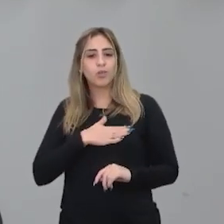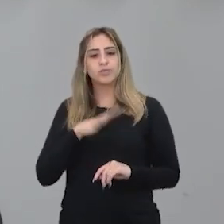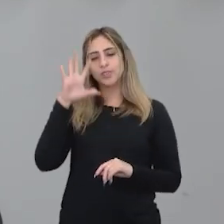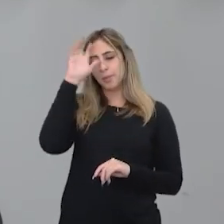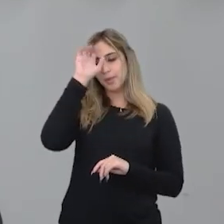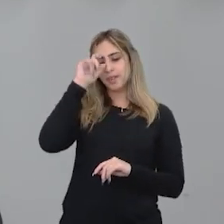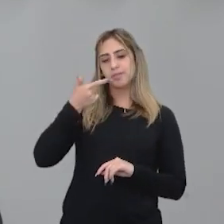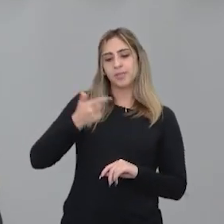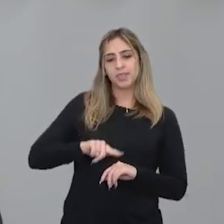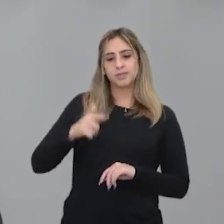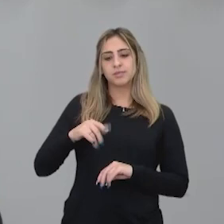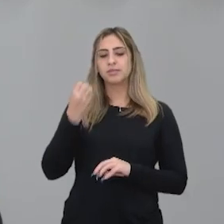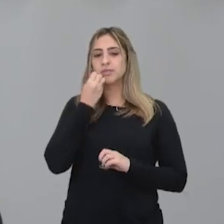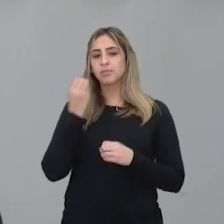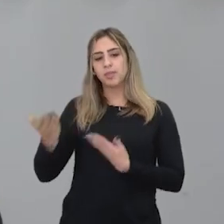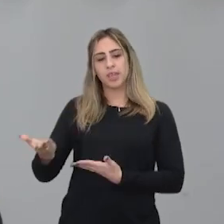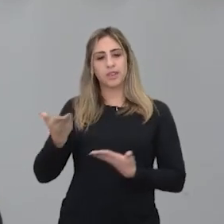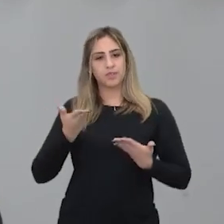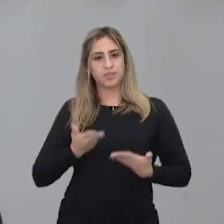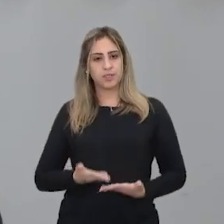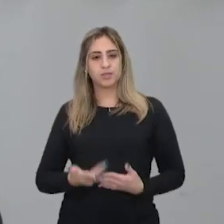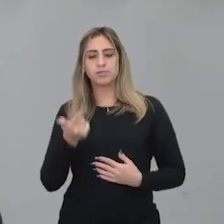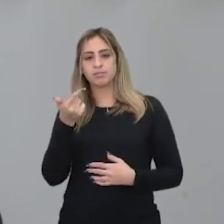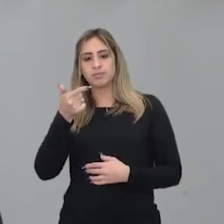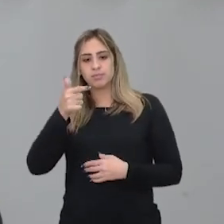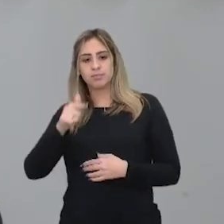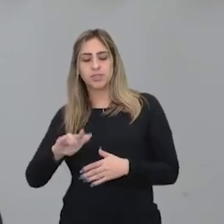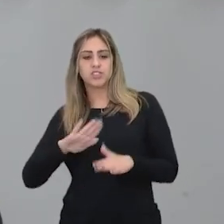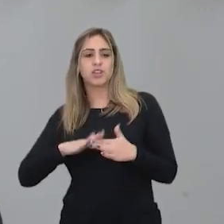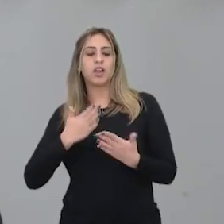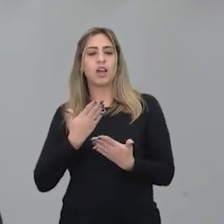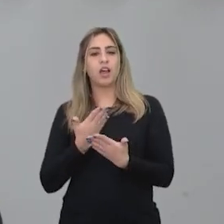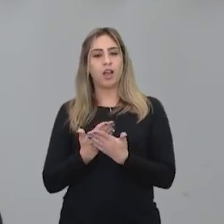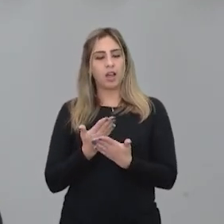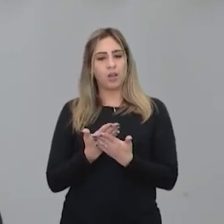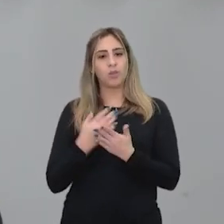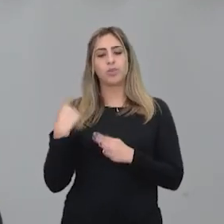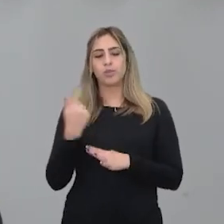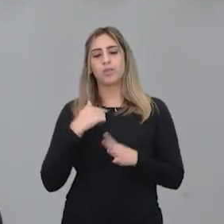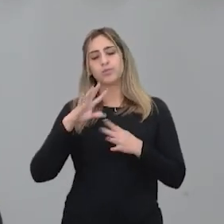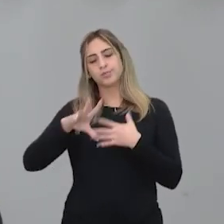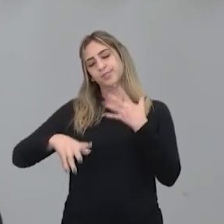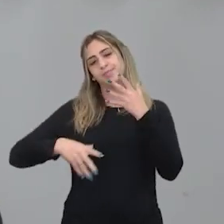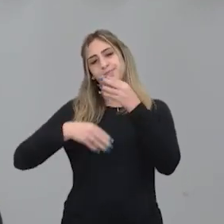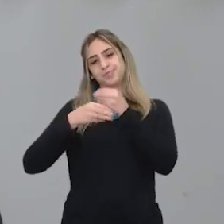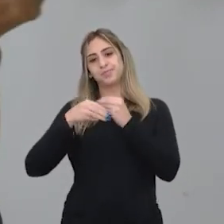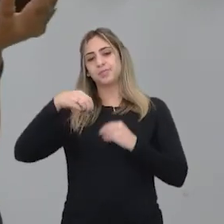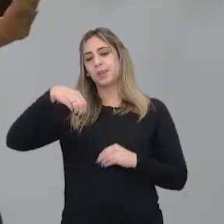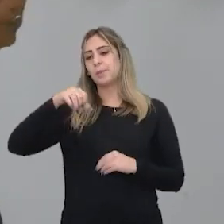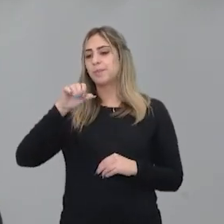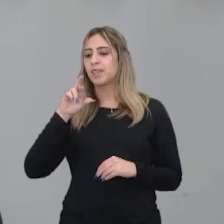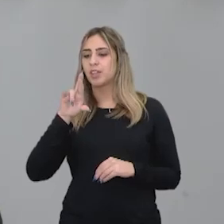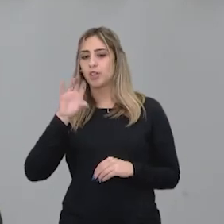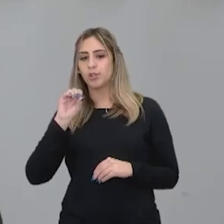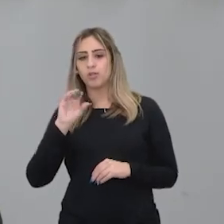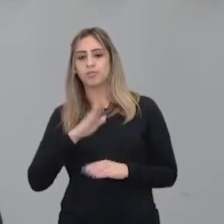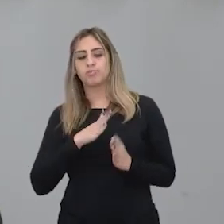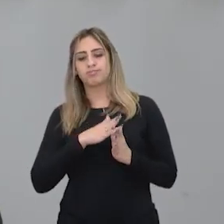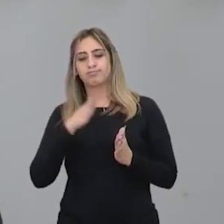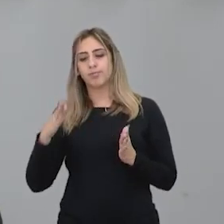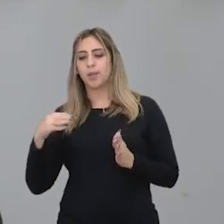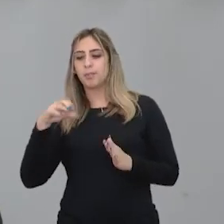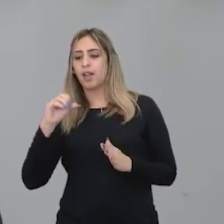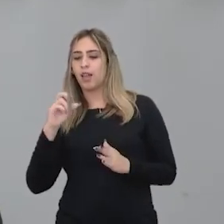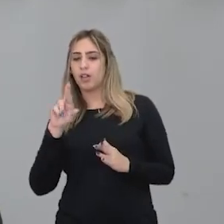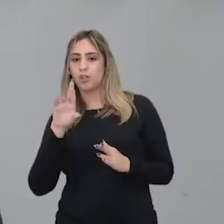aprender mais. Sejam muito bem-vindos a mais uma aula do nosso componente do micro ao macro, tá